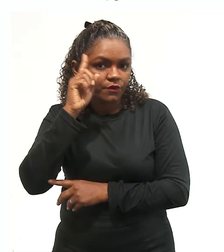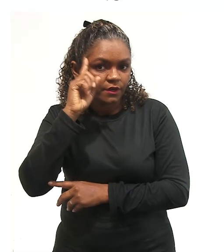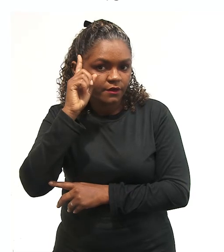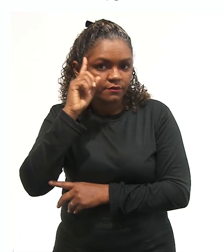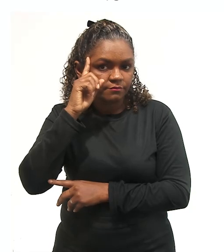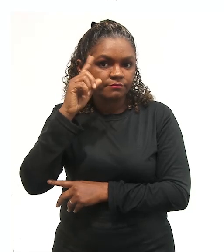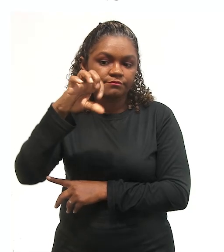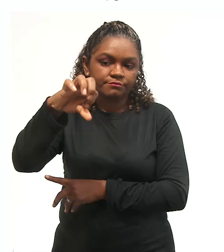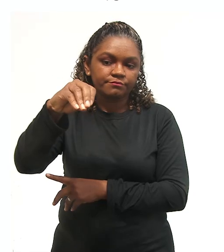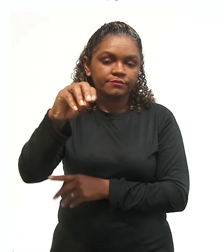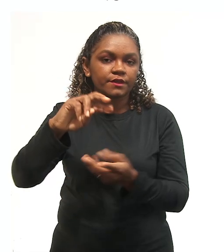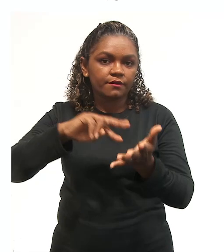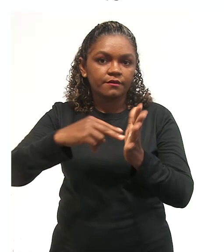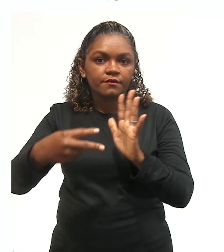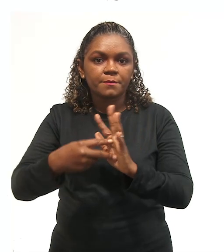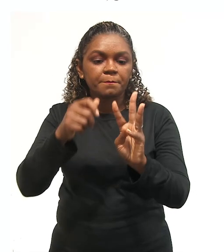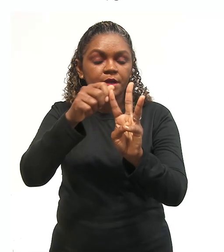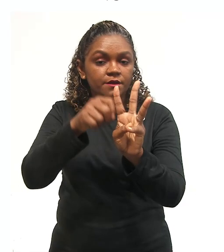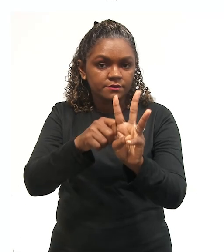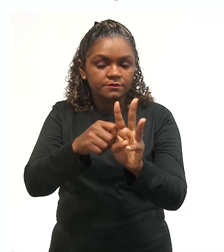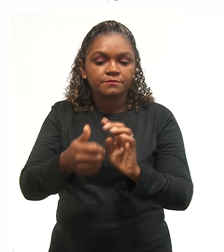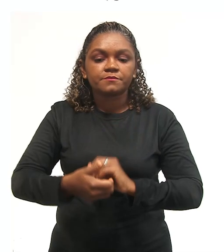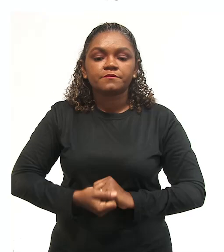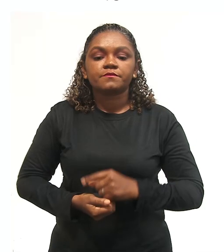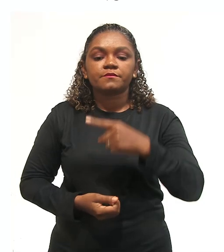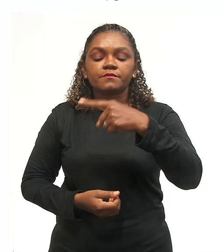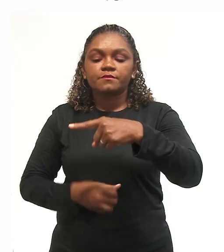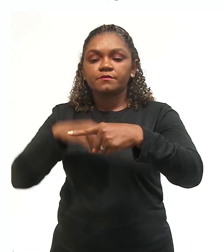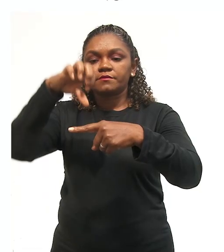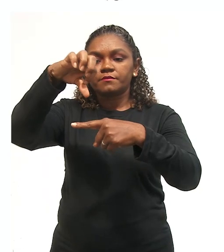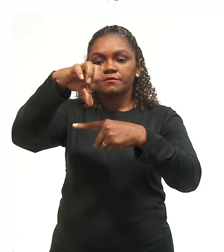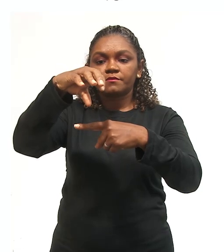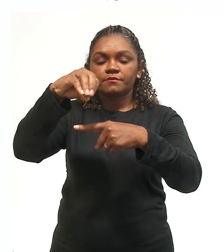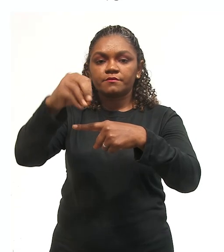né, eu tenho 90 sobre